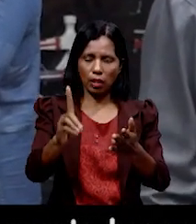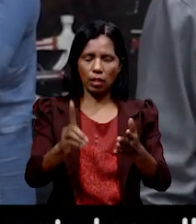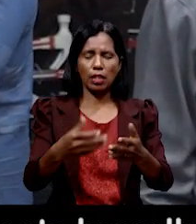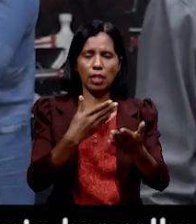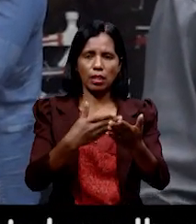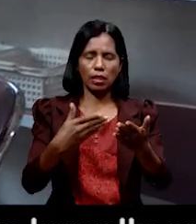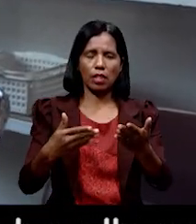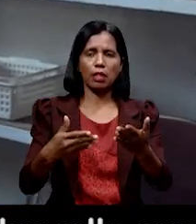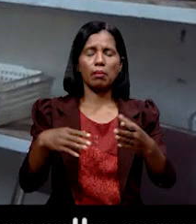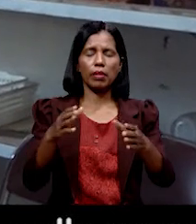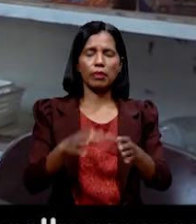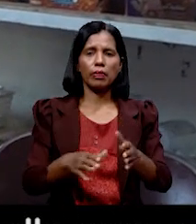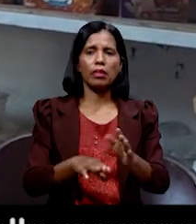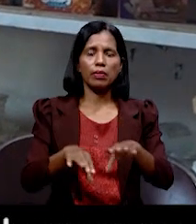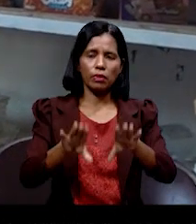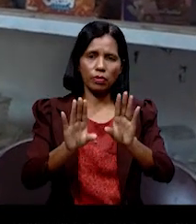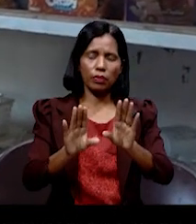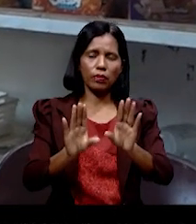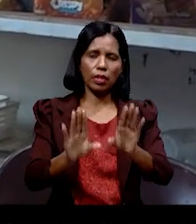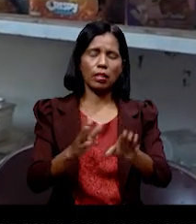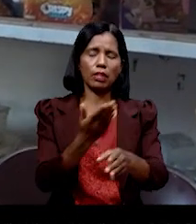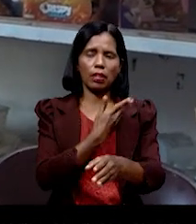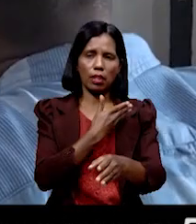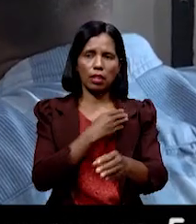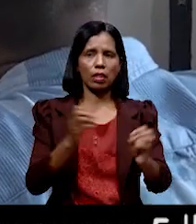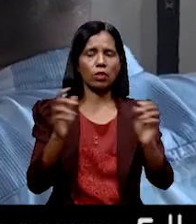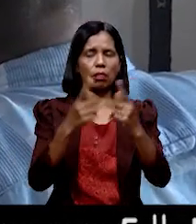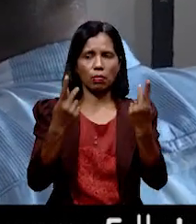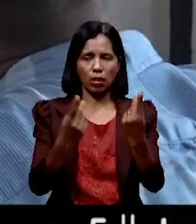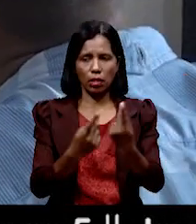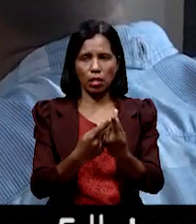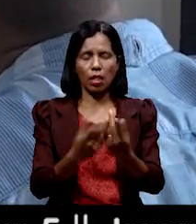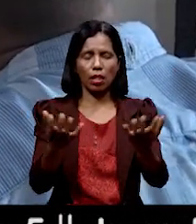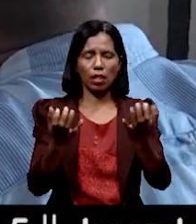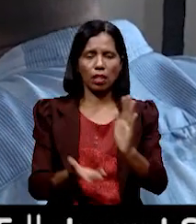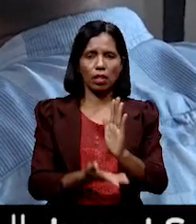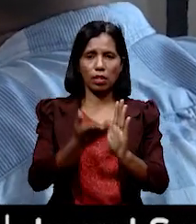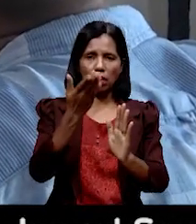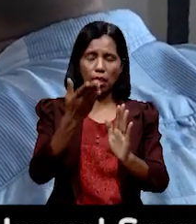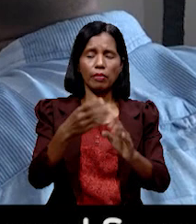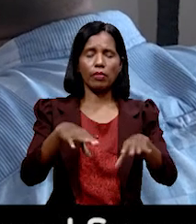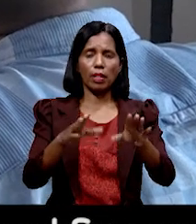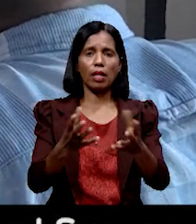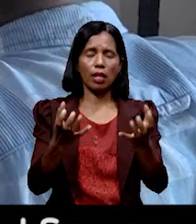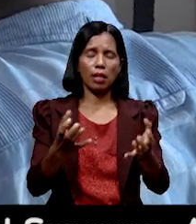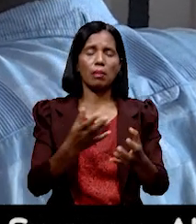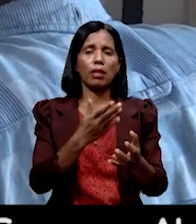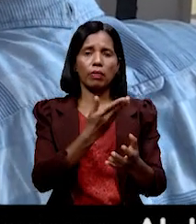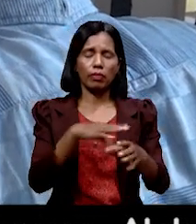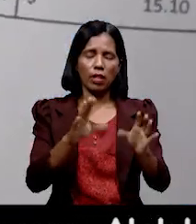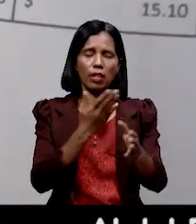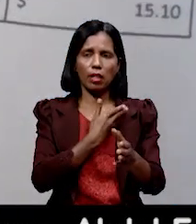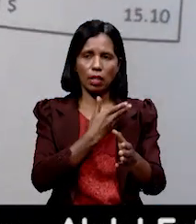necessidade básica sae, la os companhia distribuidor makakara ka sae folin, mai be folin sae kedas husi companhia